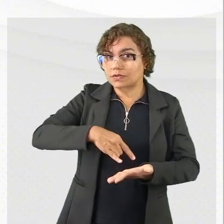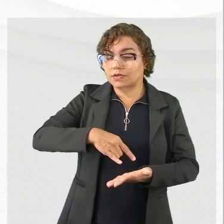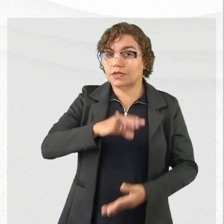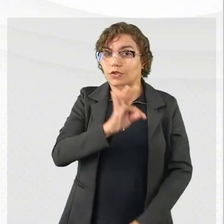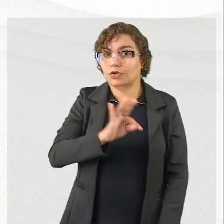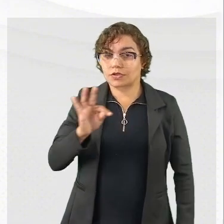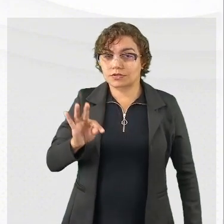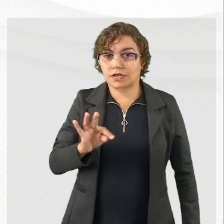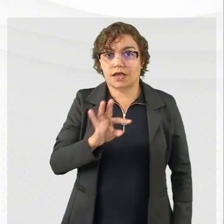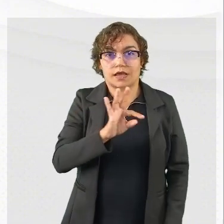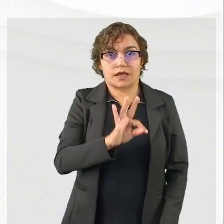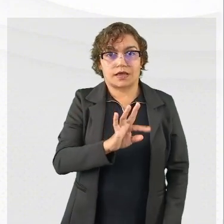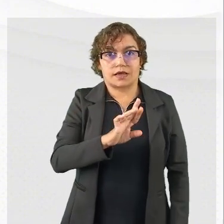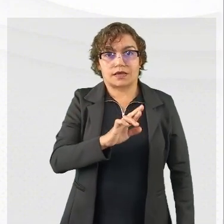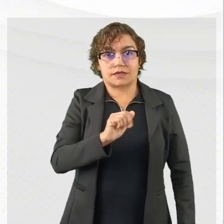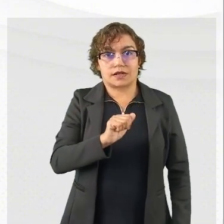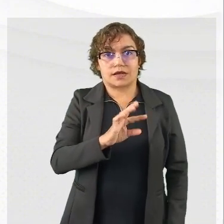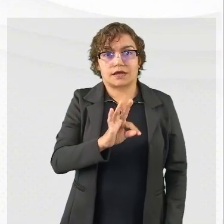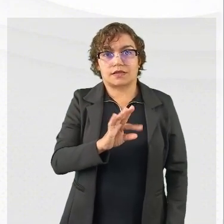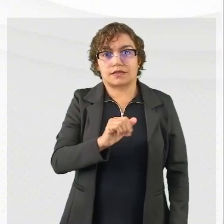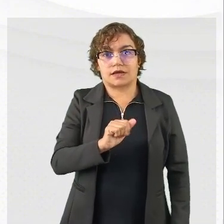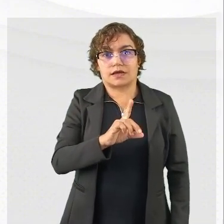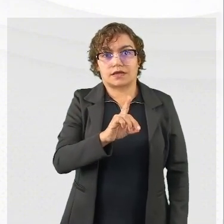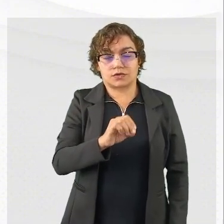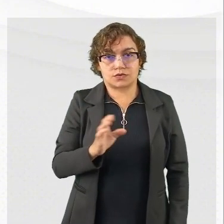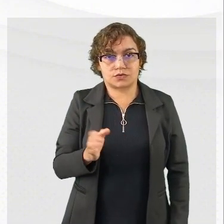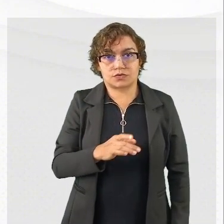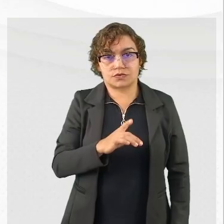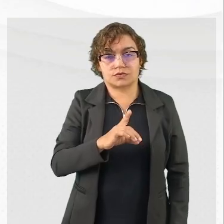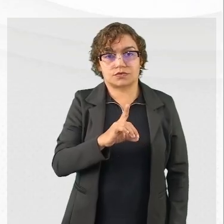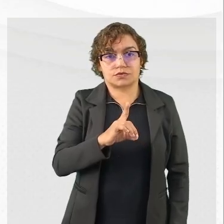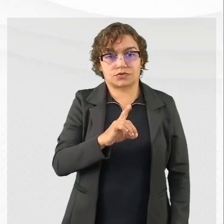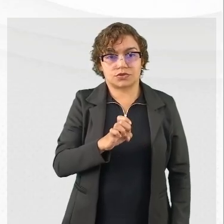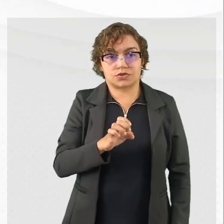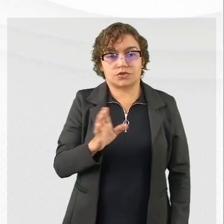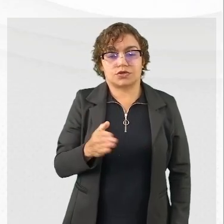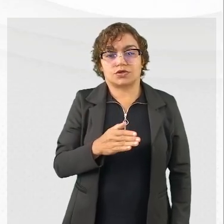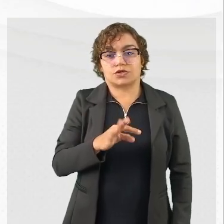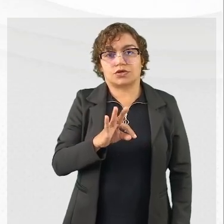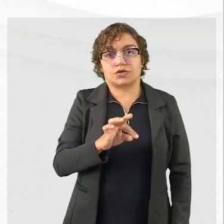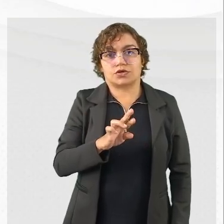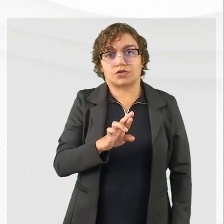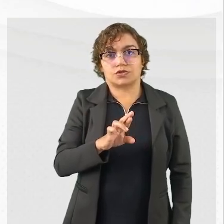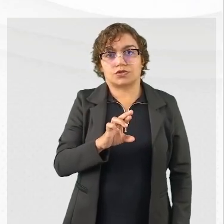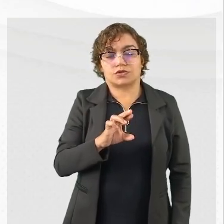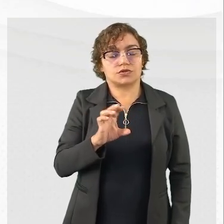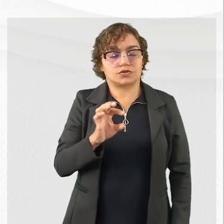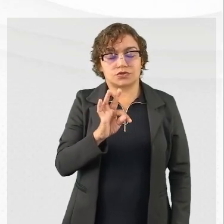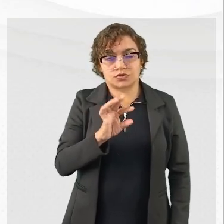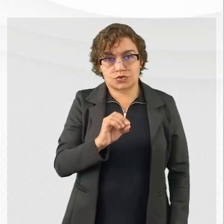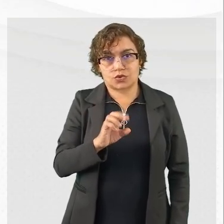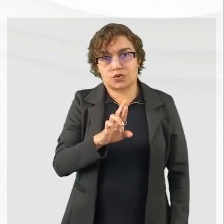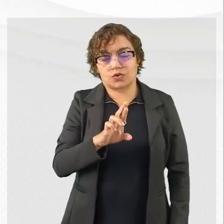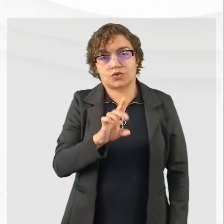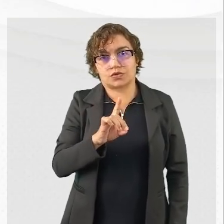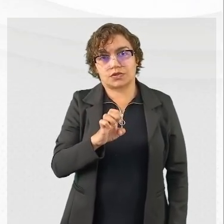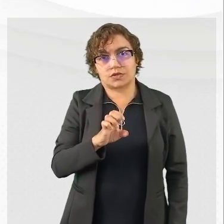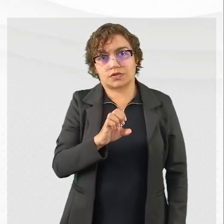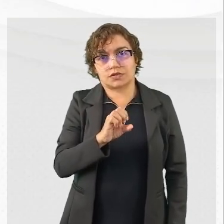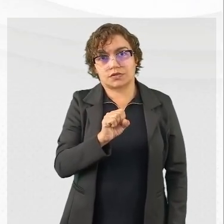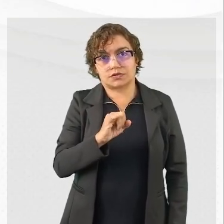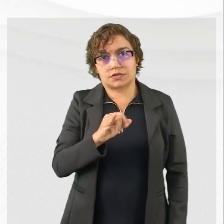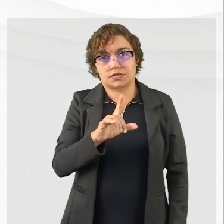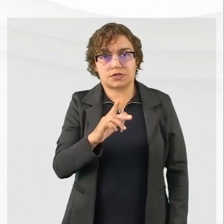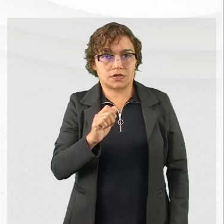litoral. Então dividir essa linha aqui imaginária, está aí riscada aí que eu risquei, acabei de riscar para vocês, e você tem então todos